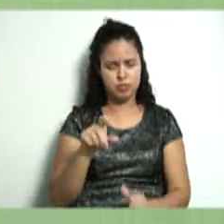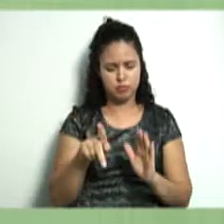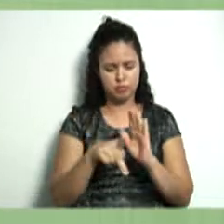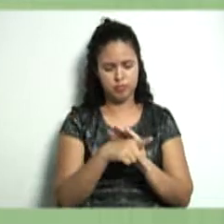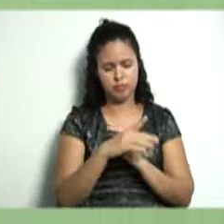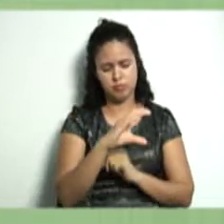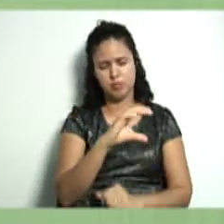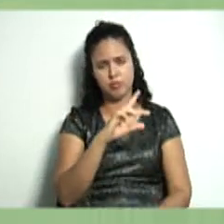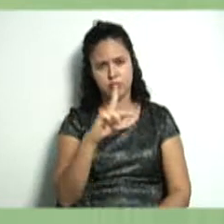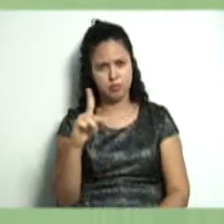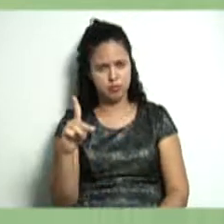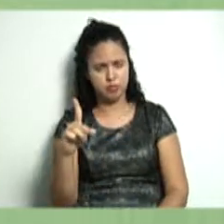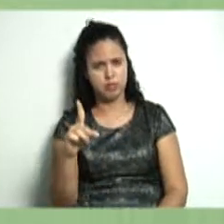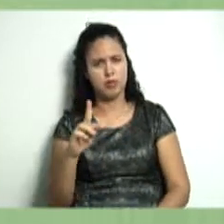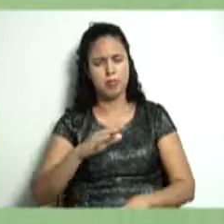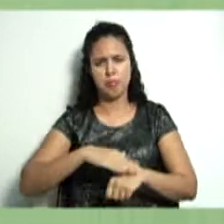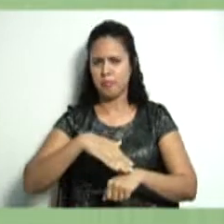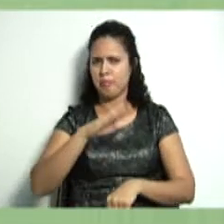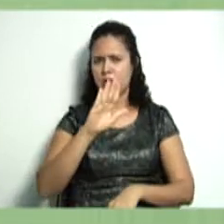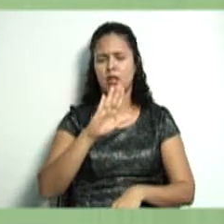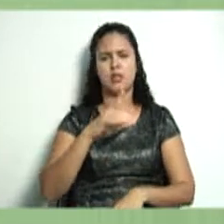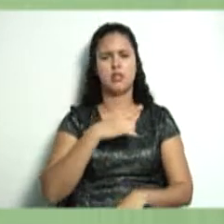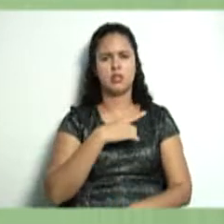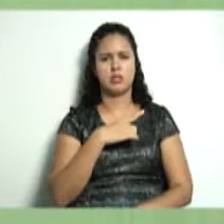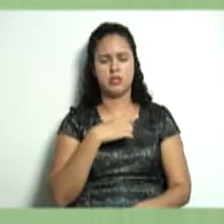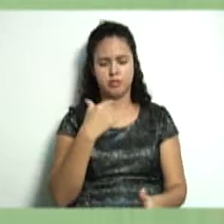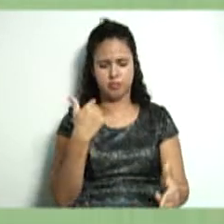que mais geram emprego,